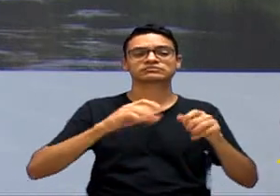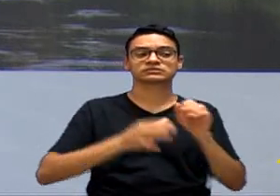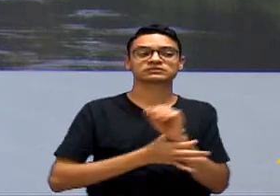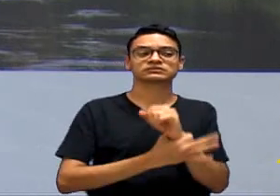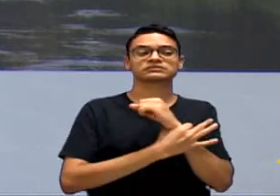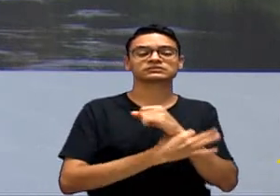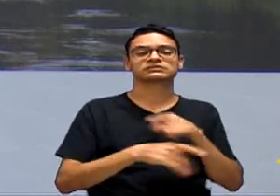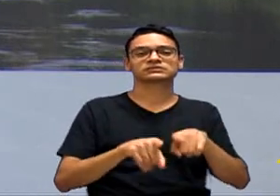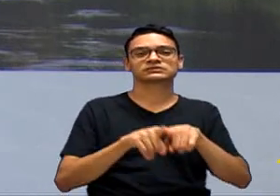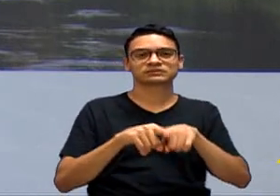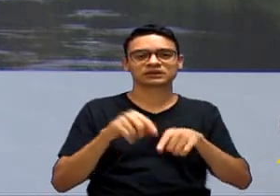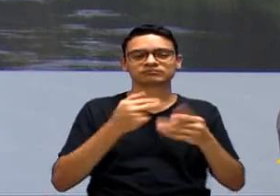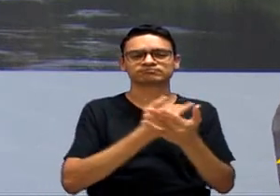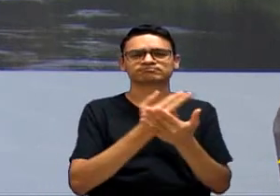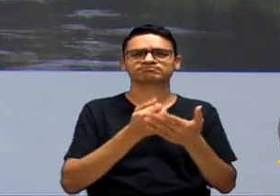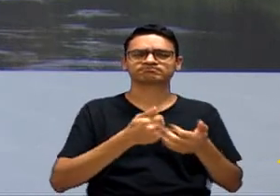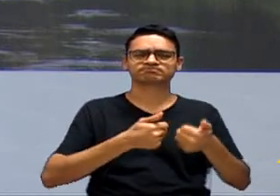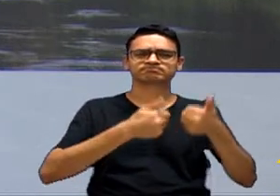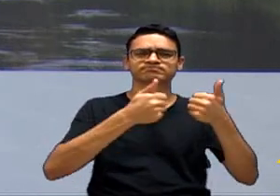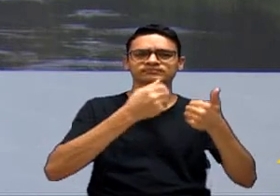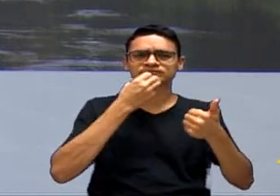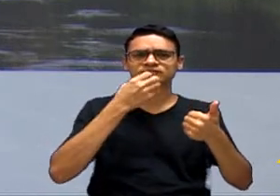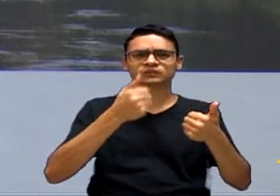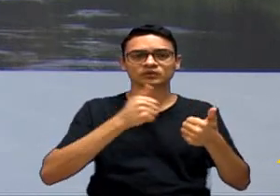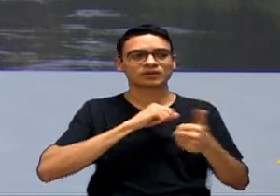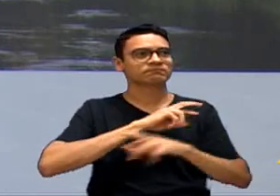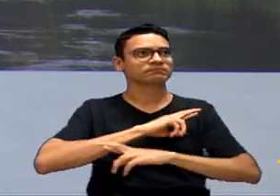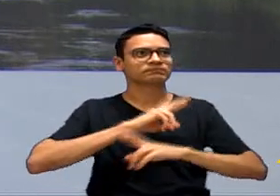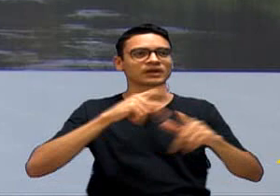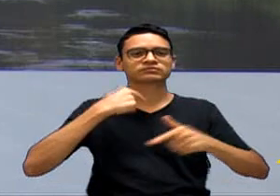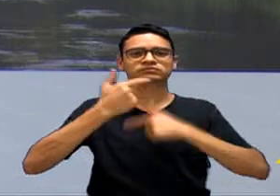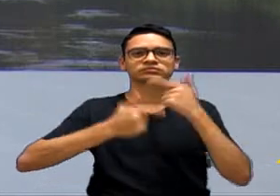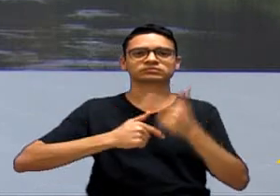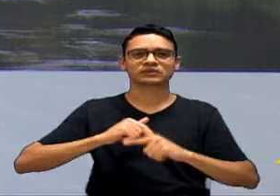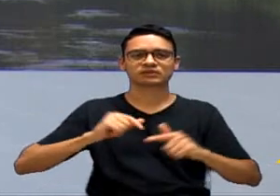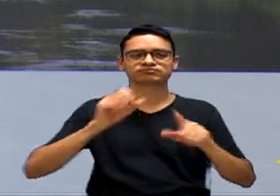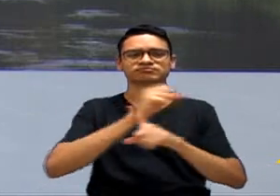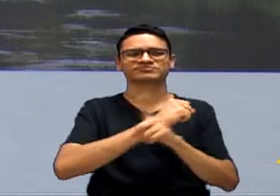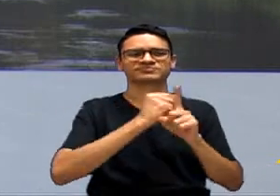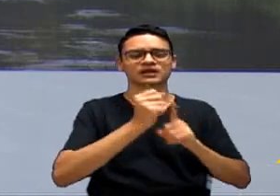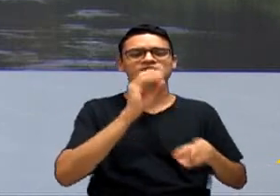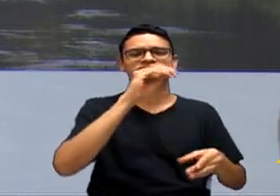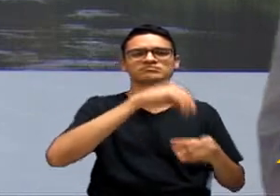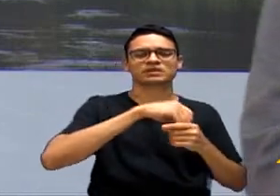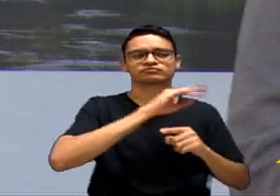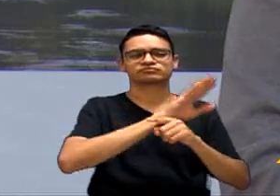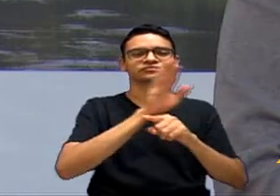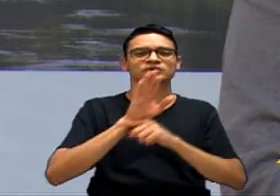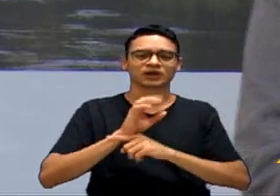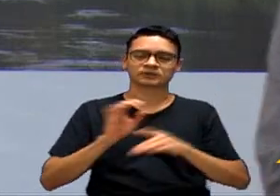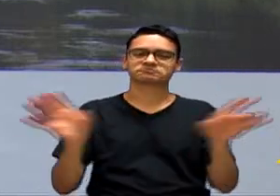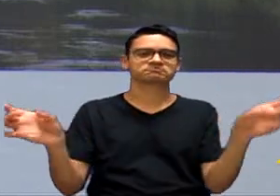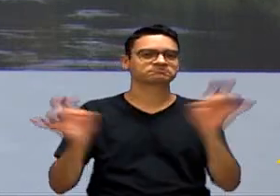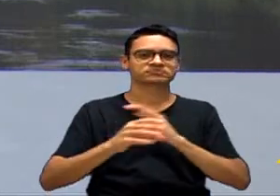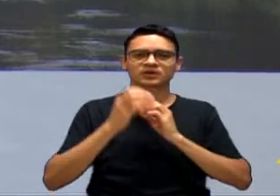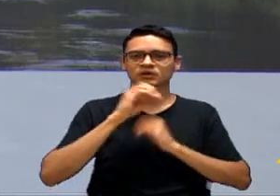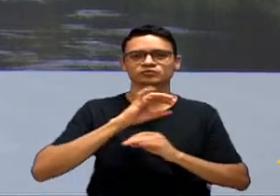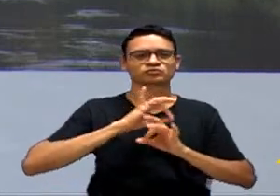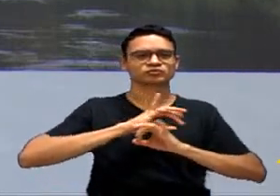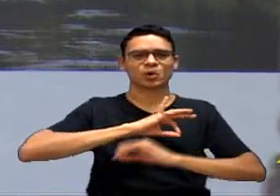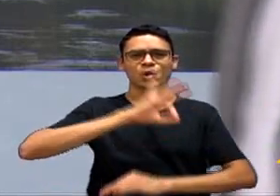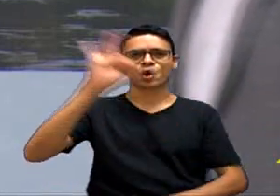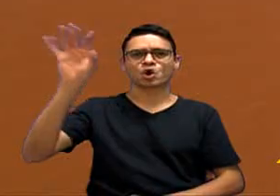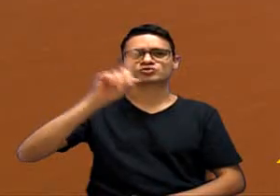segurança qualificada fazem a diferença em nossa sociedade é ex-presidente um ótimo dia a